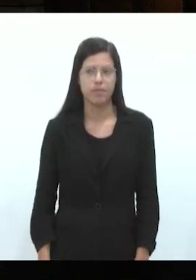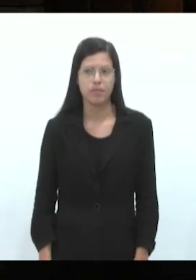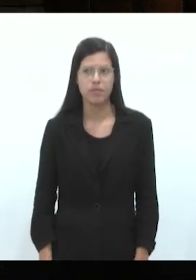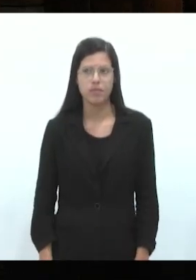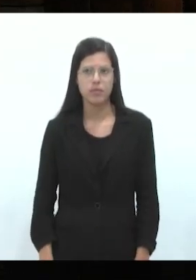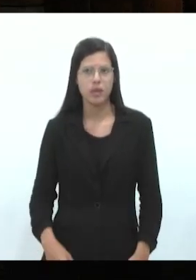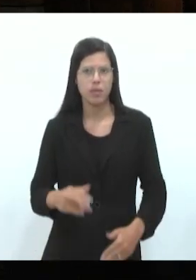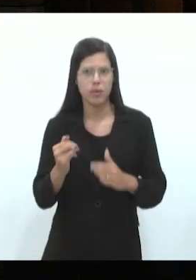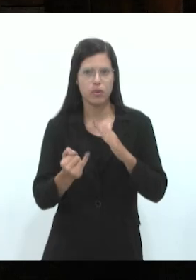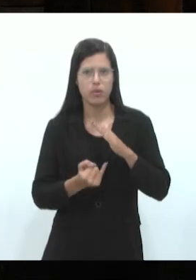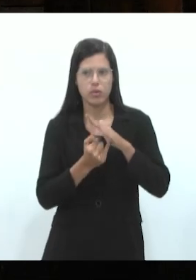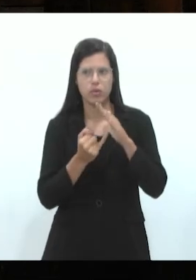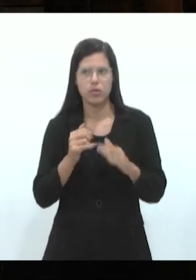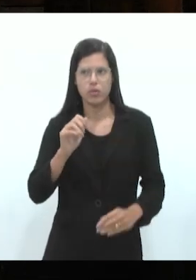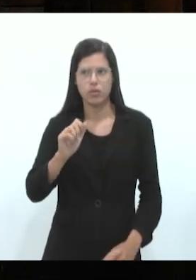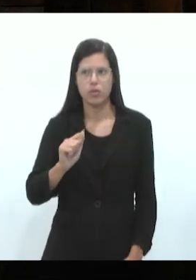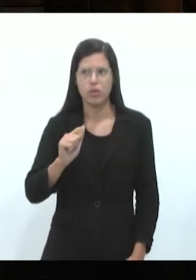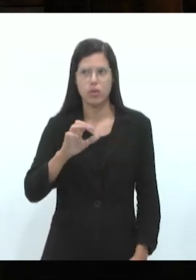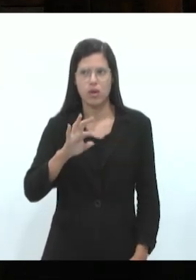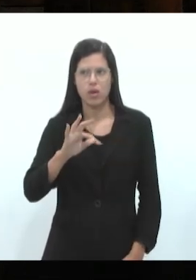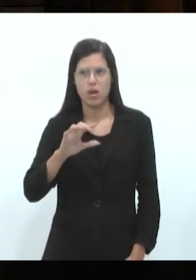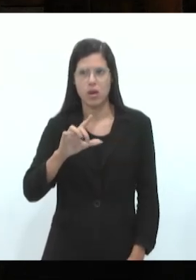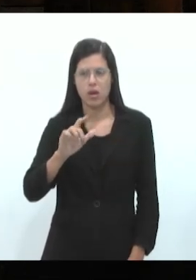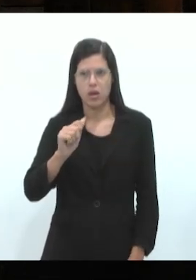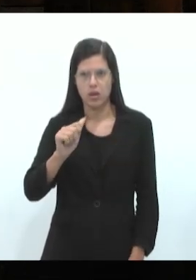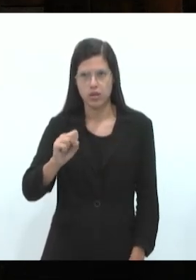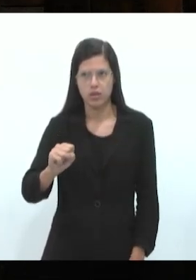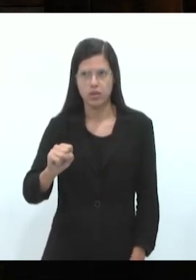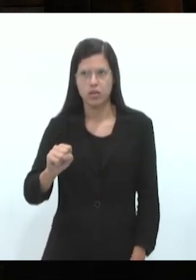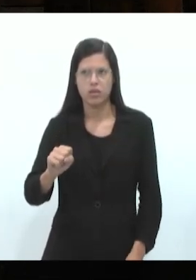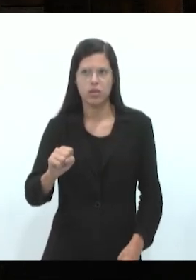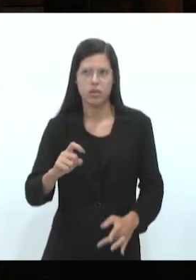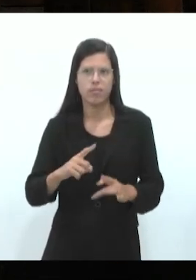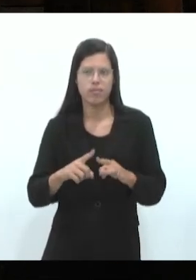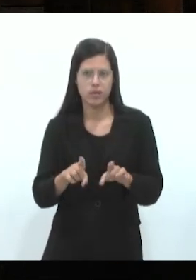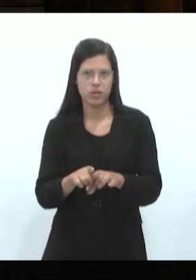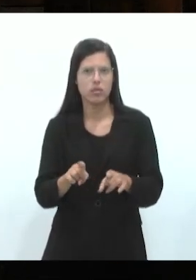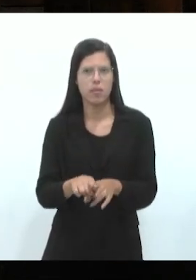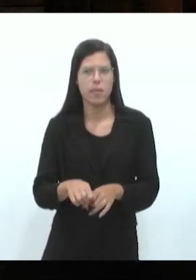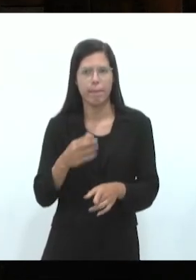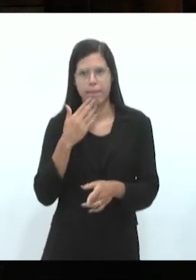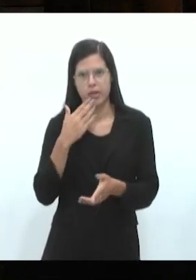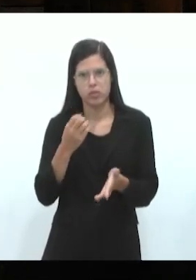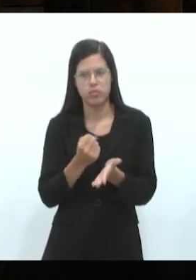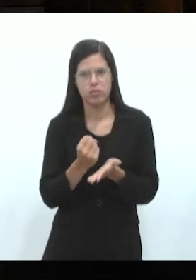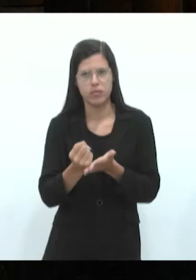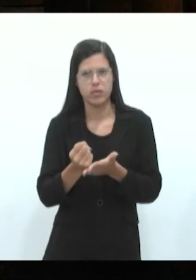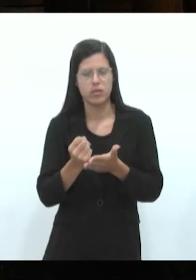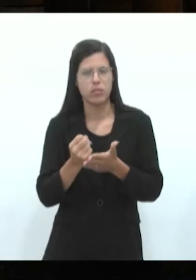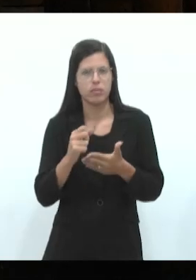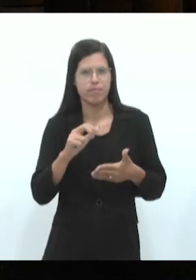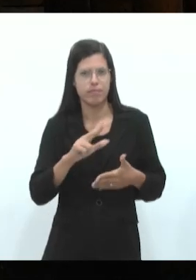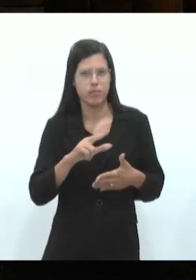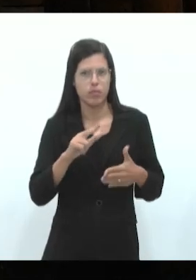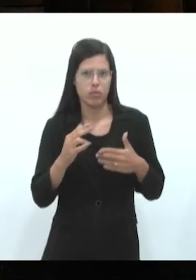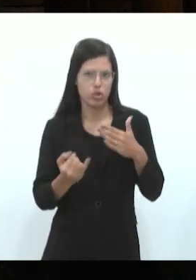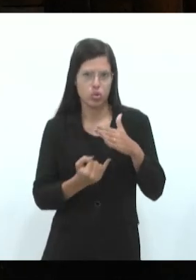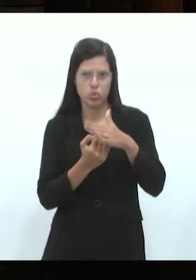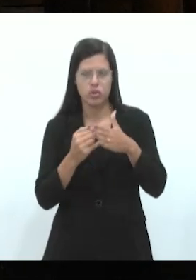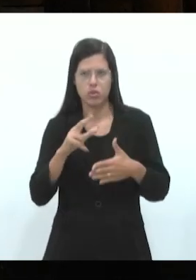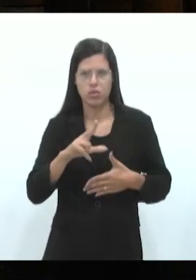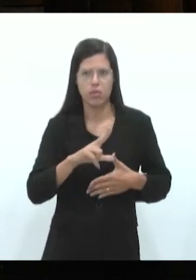pela Atlas, mas contratadas por uma entidade da América Latina, tanto para a América Latina quanto para o